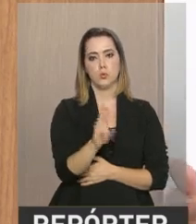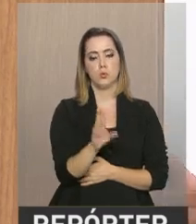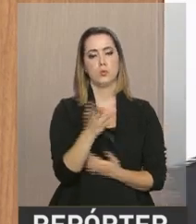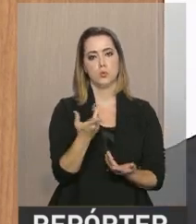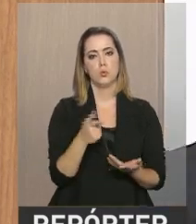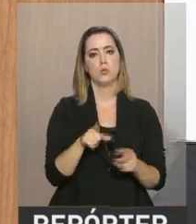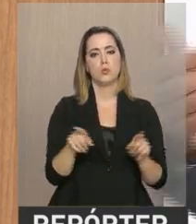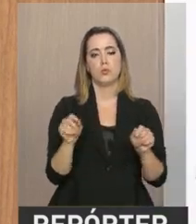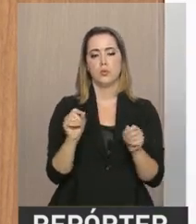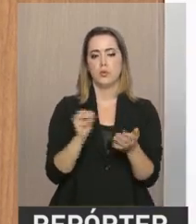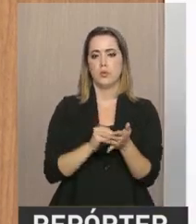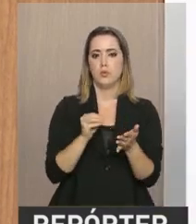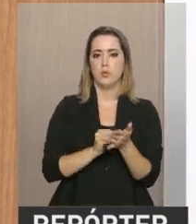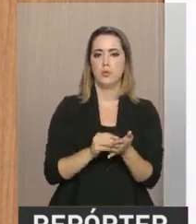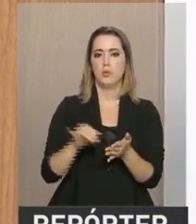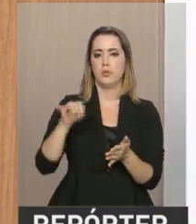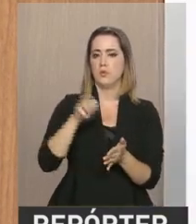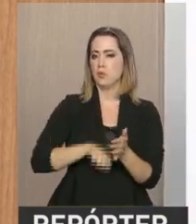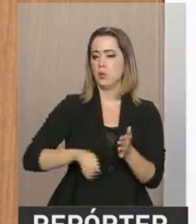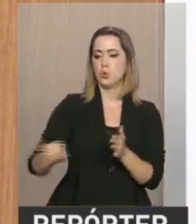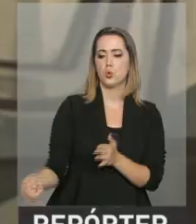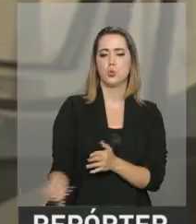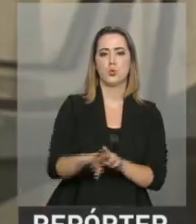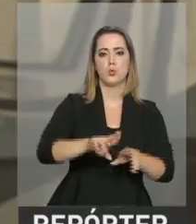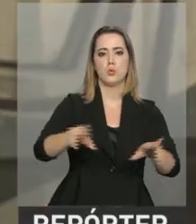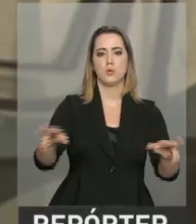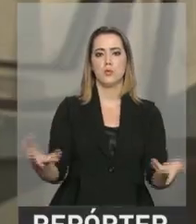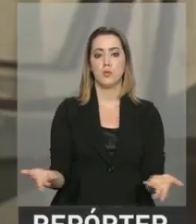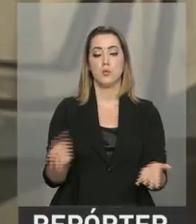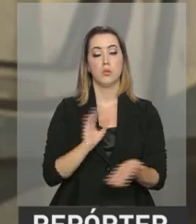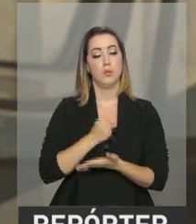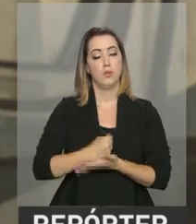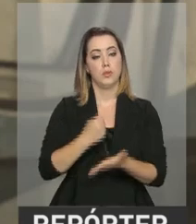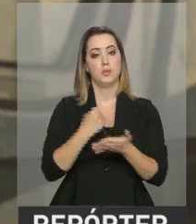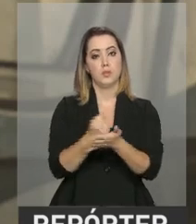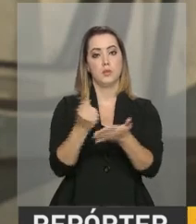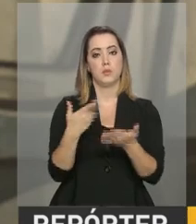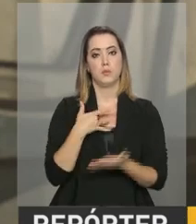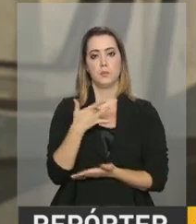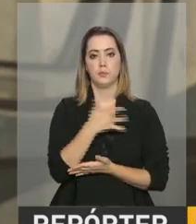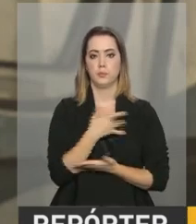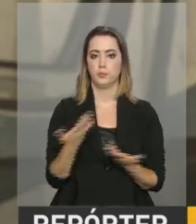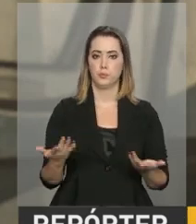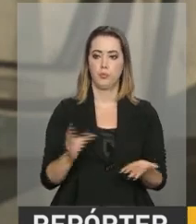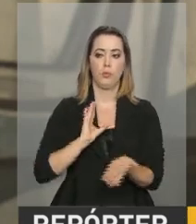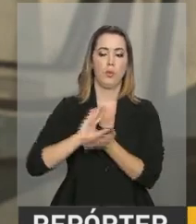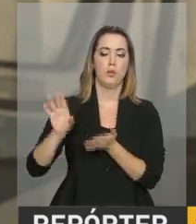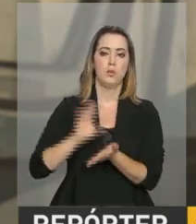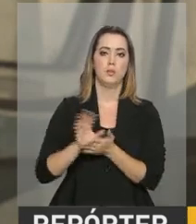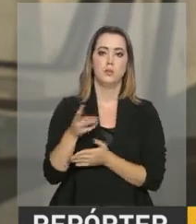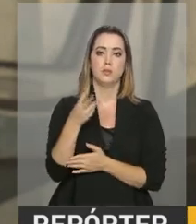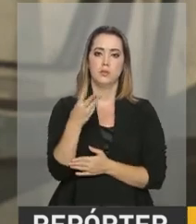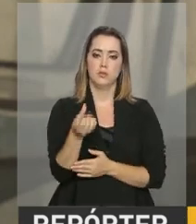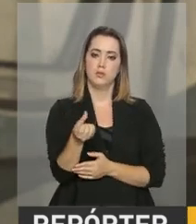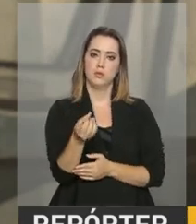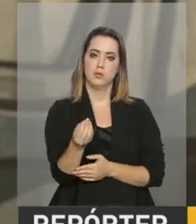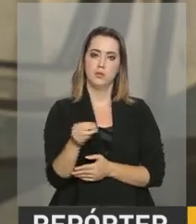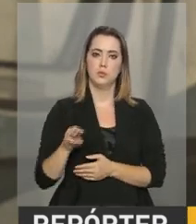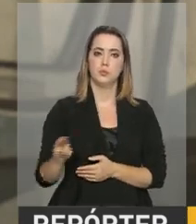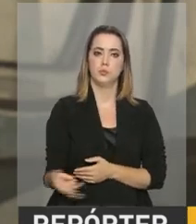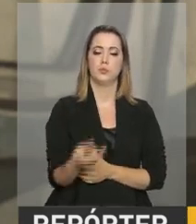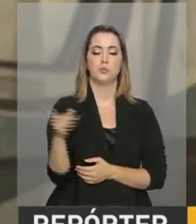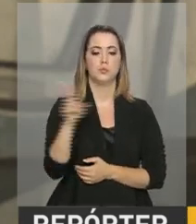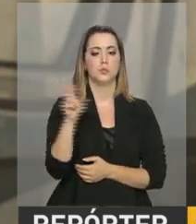pagos em cargos financeiros e passam a ser prestados em serviço de saúde o empréstimo de R 360 milhões de reais a Santa Casa de São Paulo foi